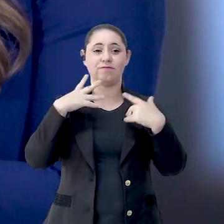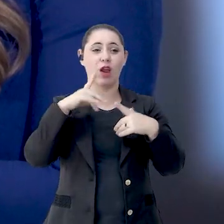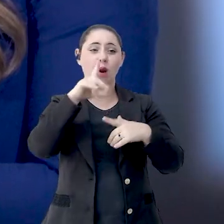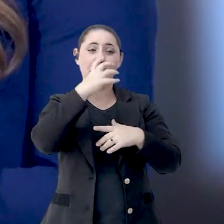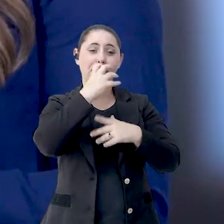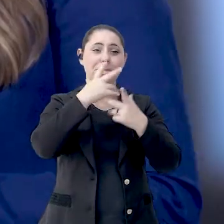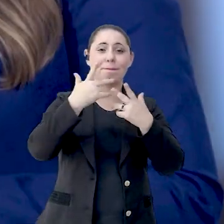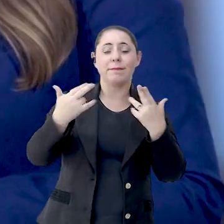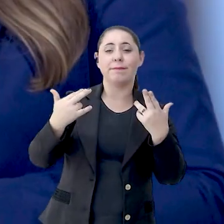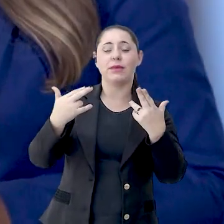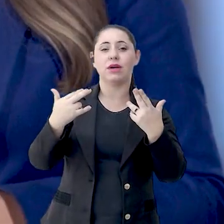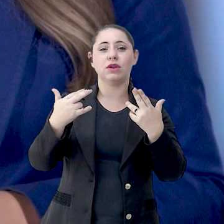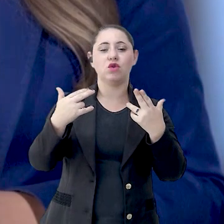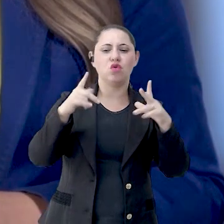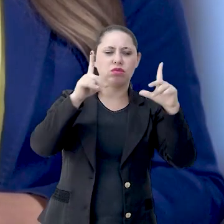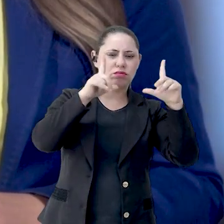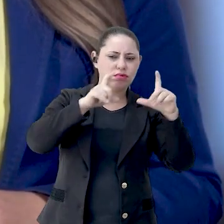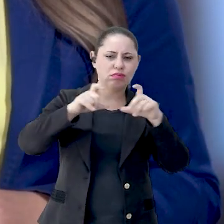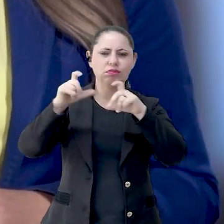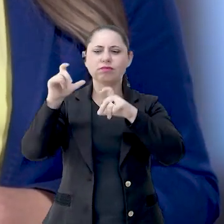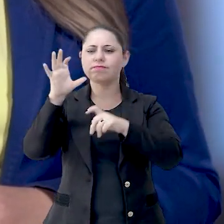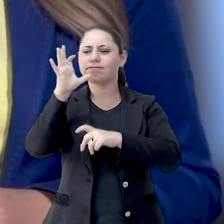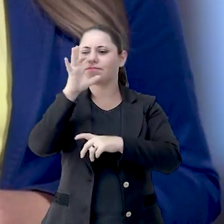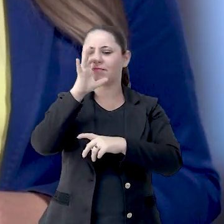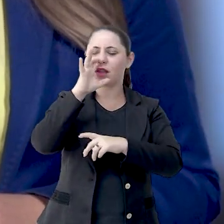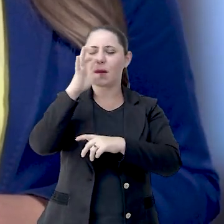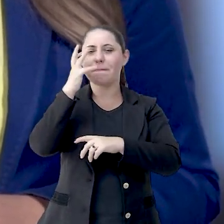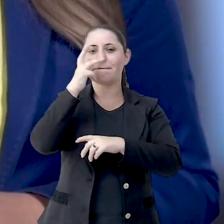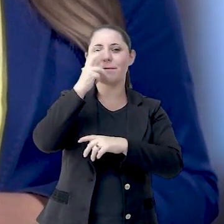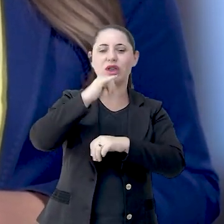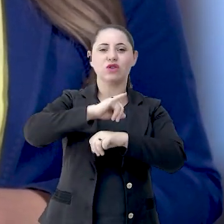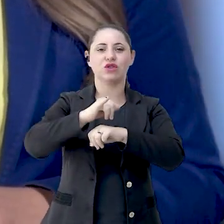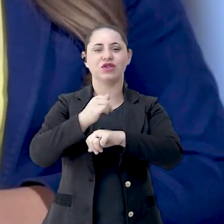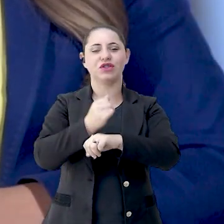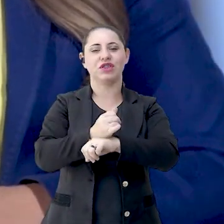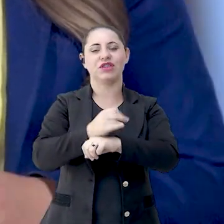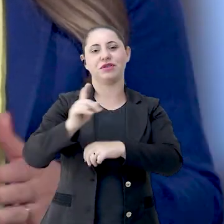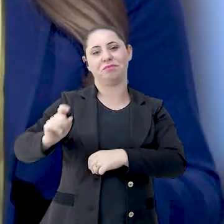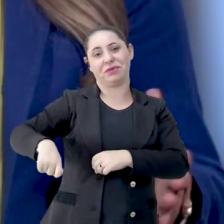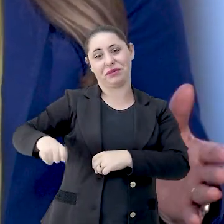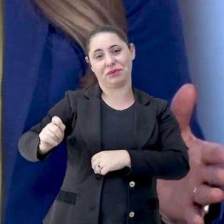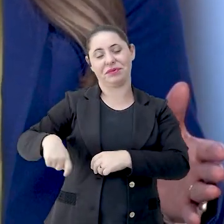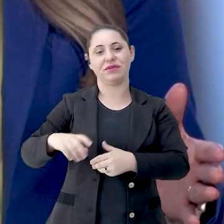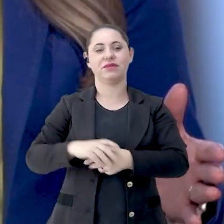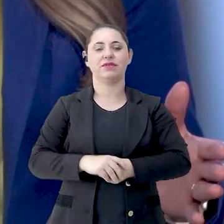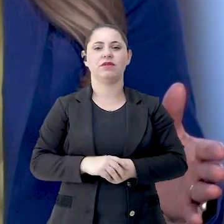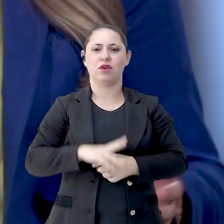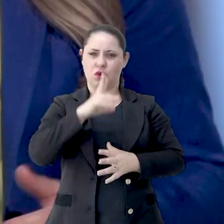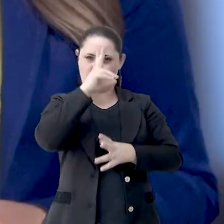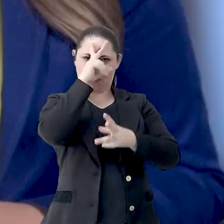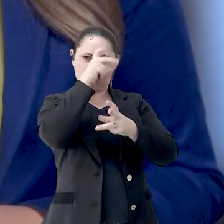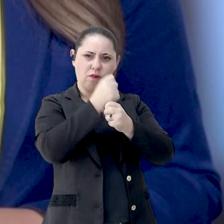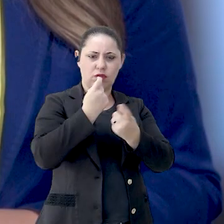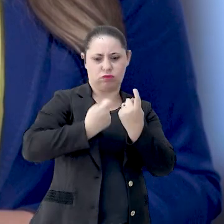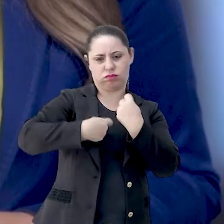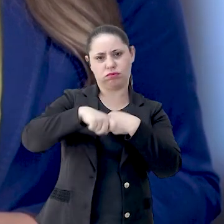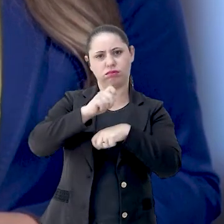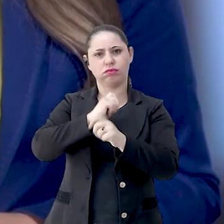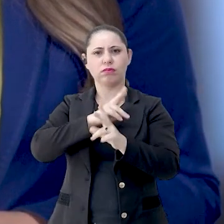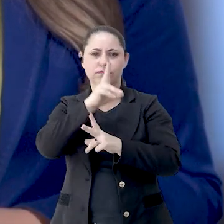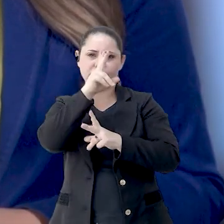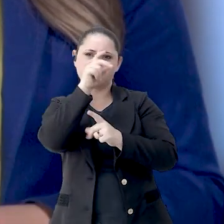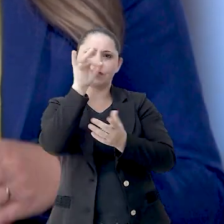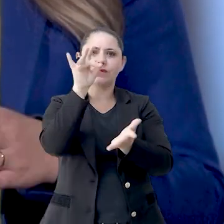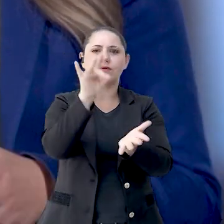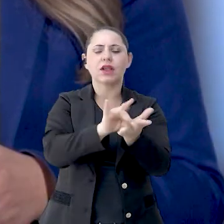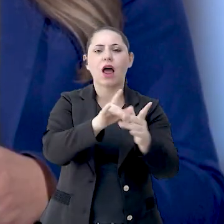força econômica muito forte nessa região é a agricultura. Com milhares de toneladas colhidas